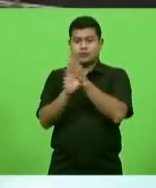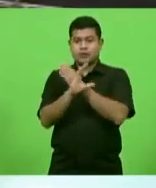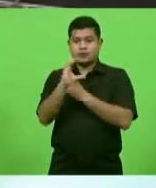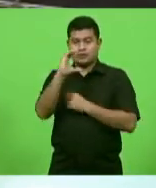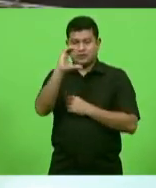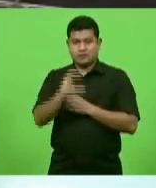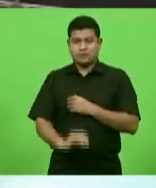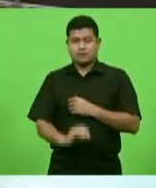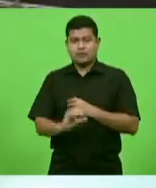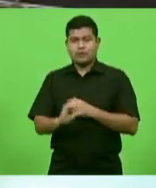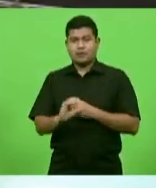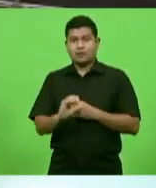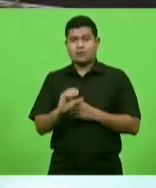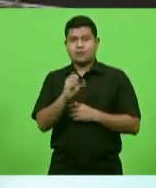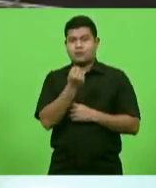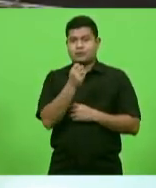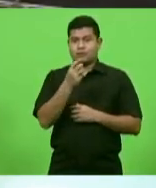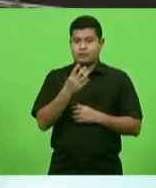8436